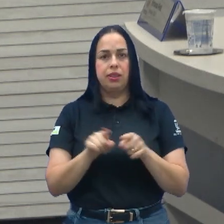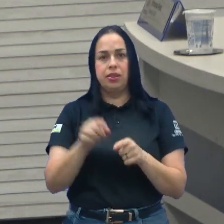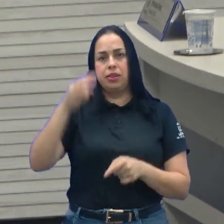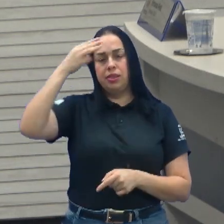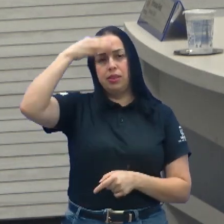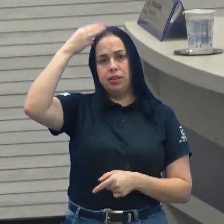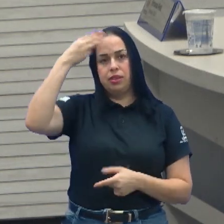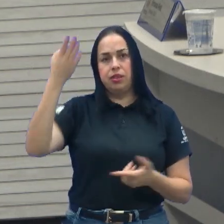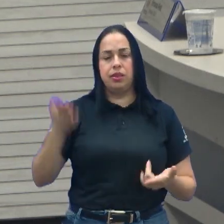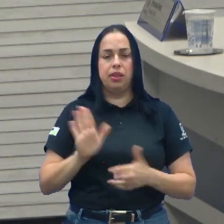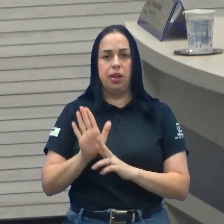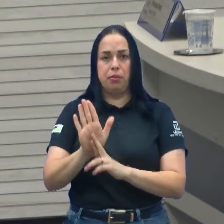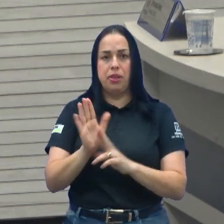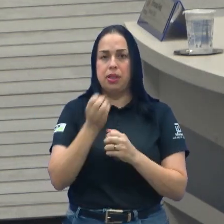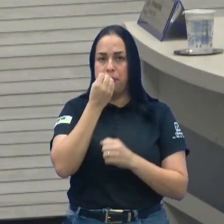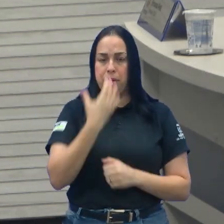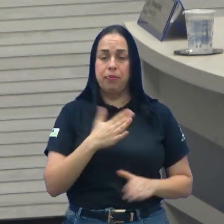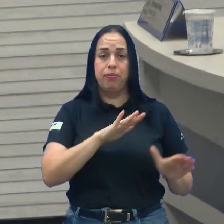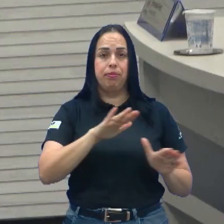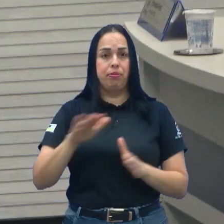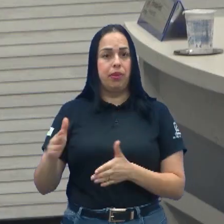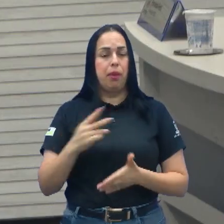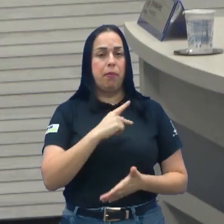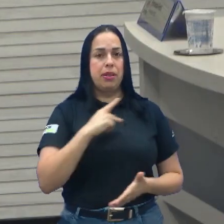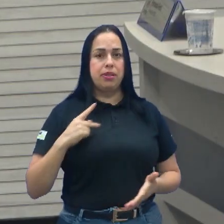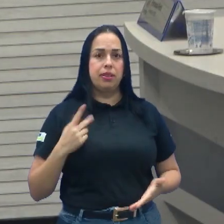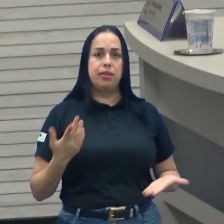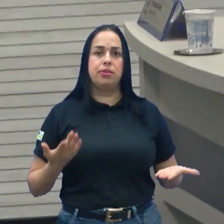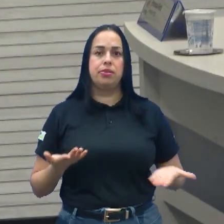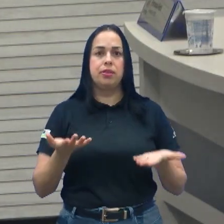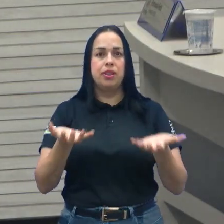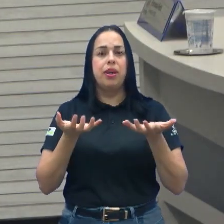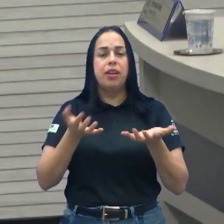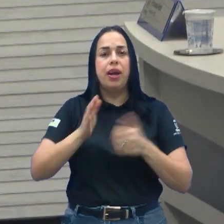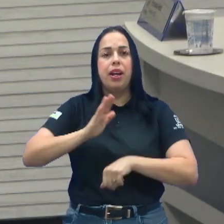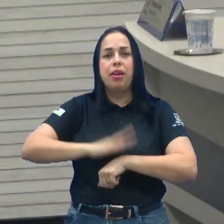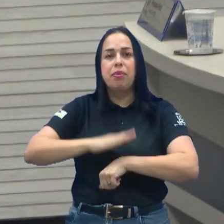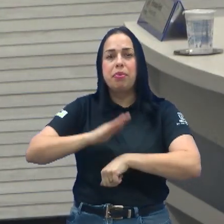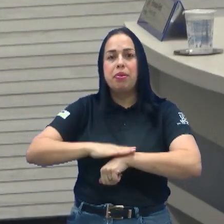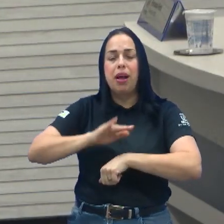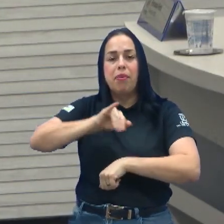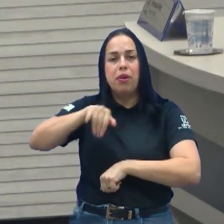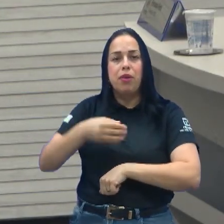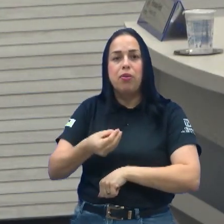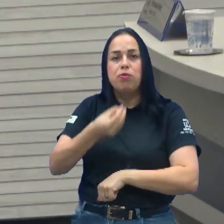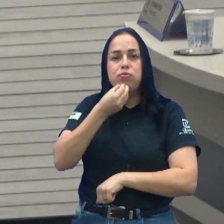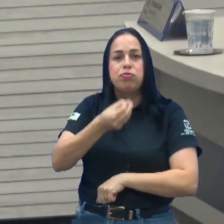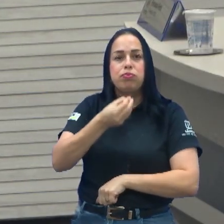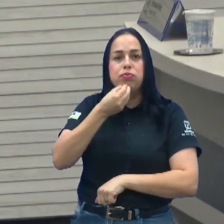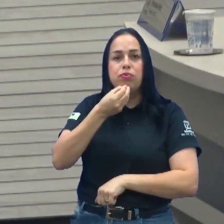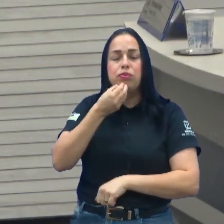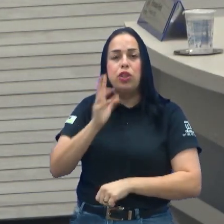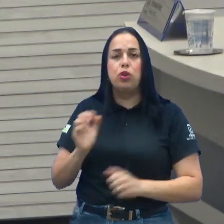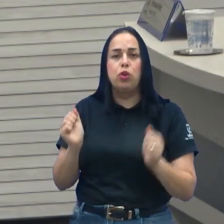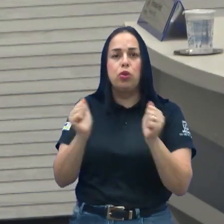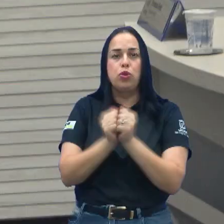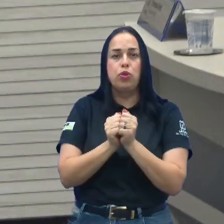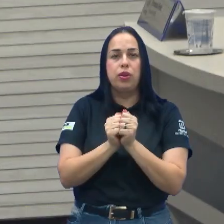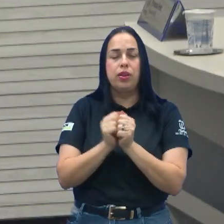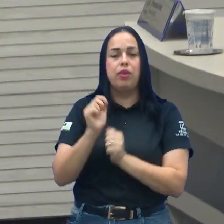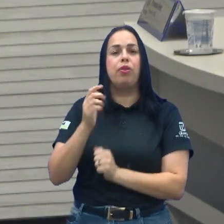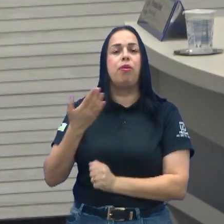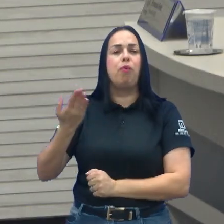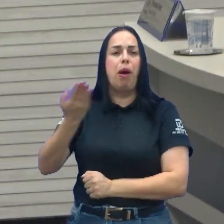também representa muito bem. Presidente, quero abusar do tempo aqui um pouco. Eu estou aqui com um velho